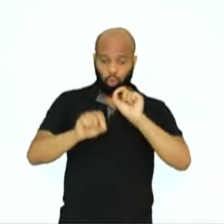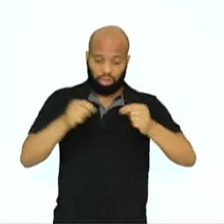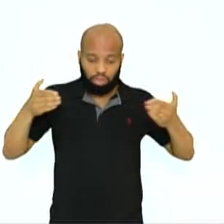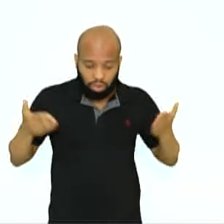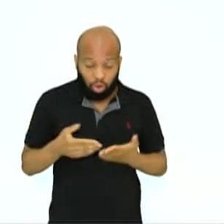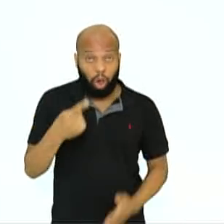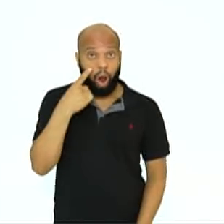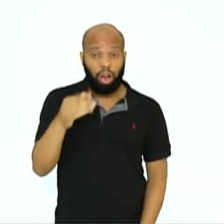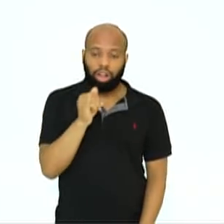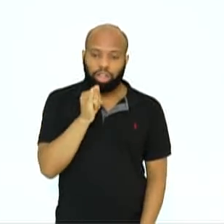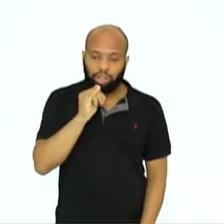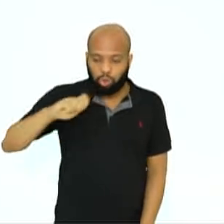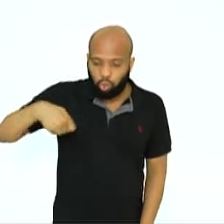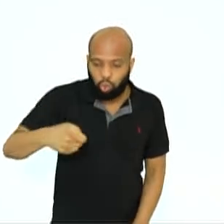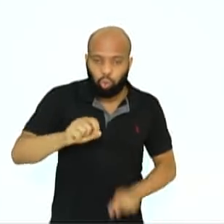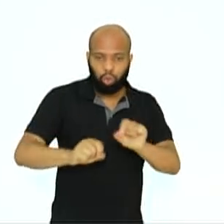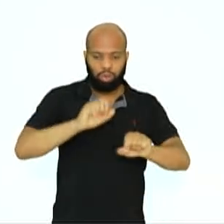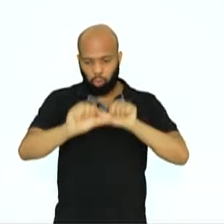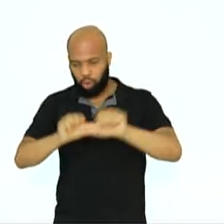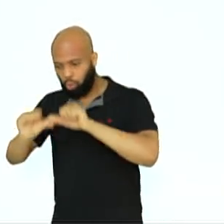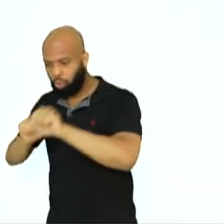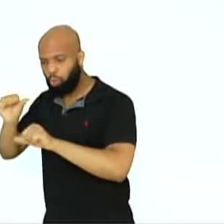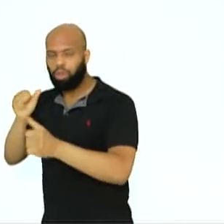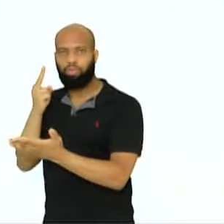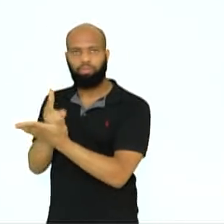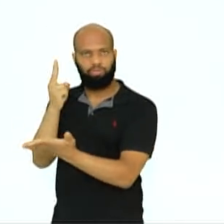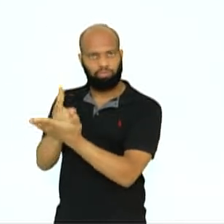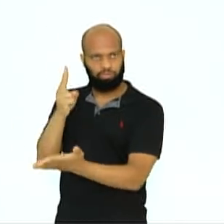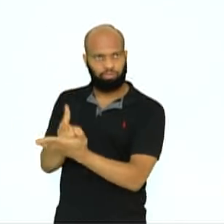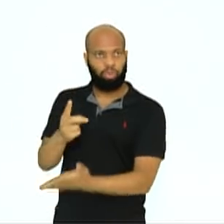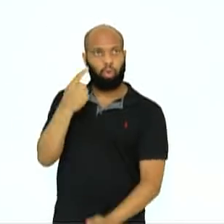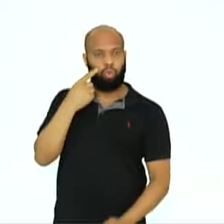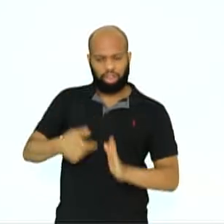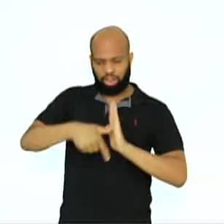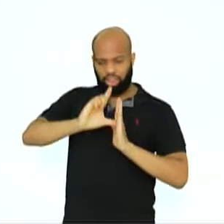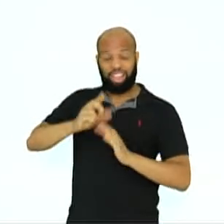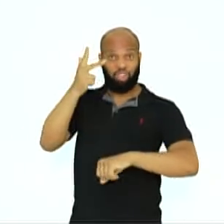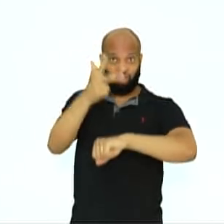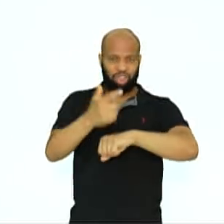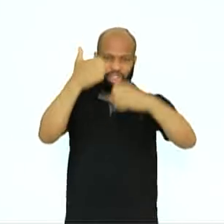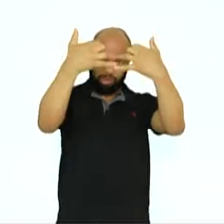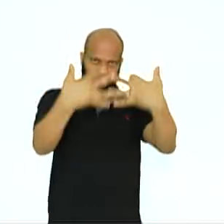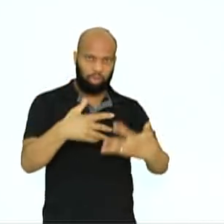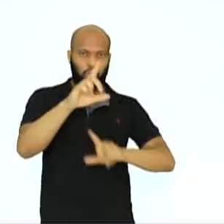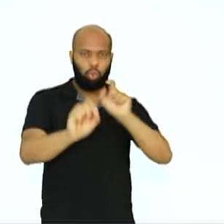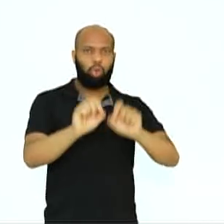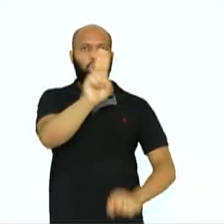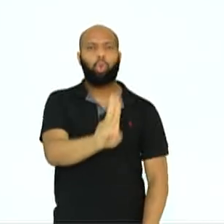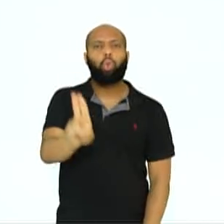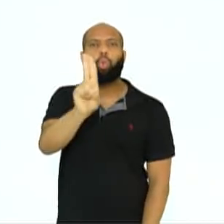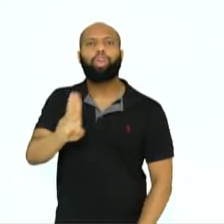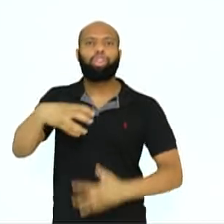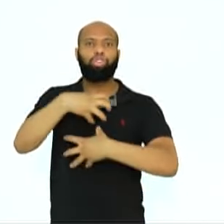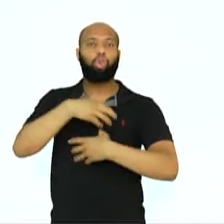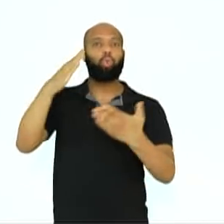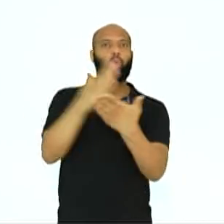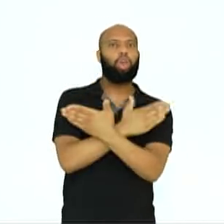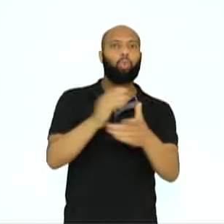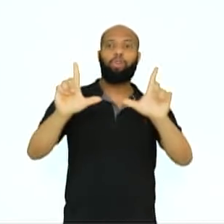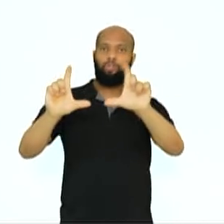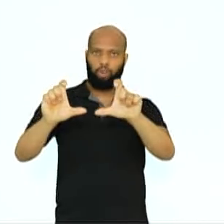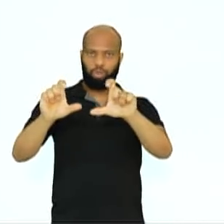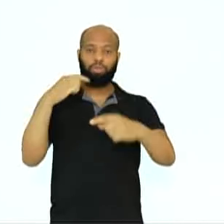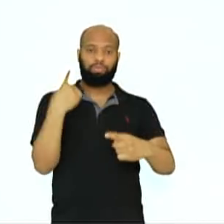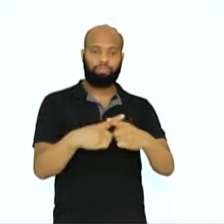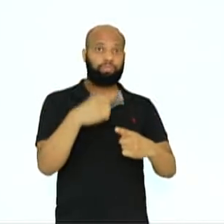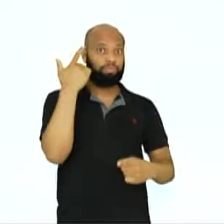verem aqui um exemplo sobre a questão das mudanças e permanências. O professor Roberto comentou lá no vídeo que utilizavam algumas fotografias para